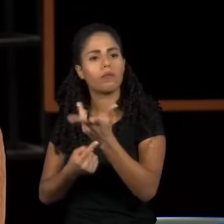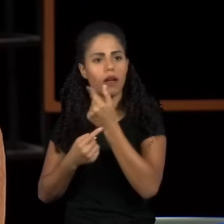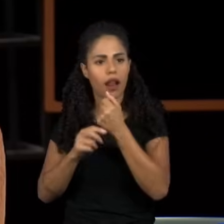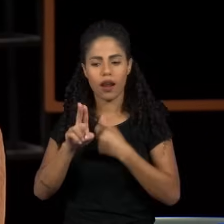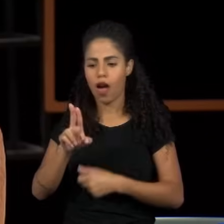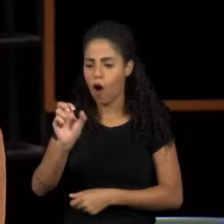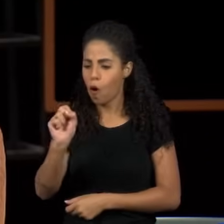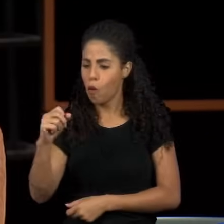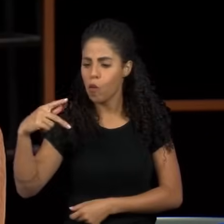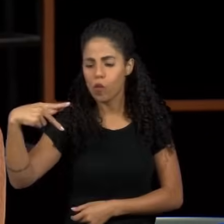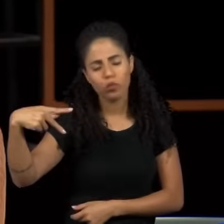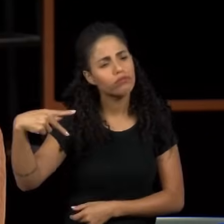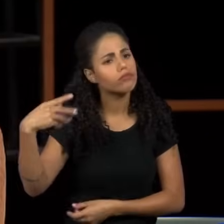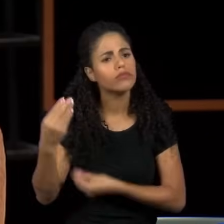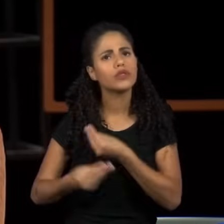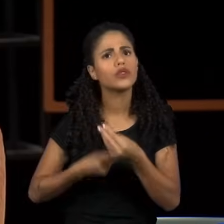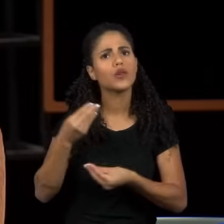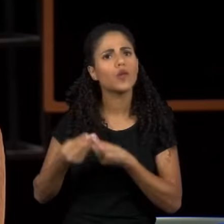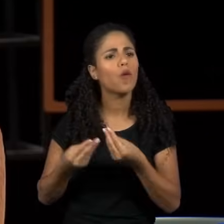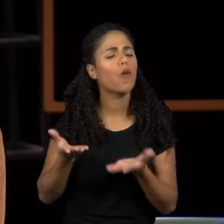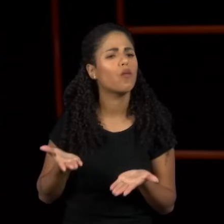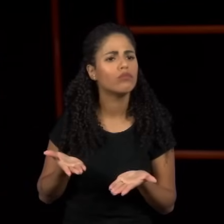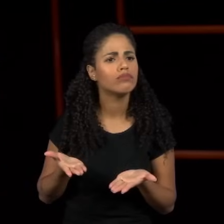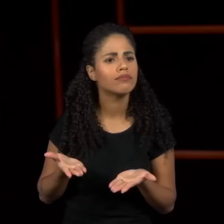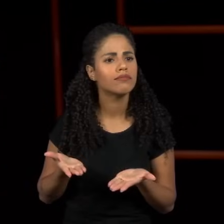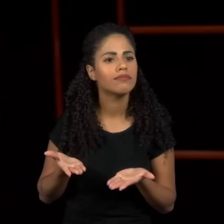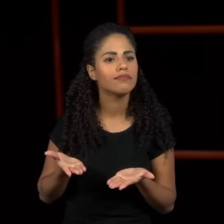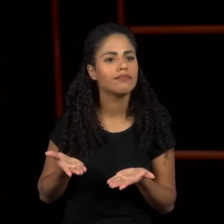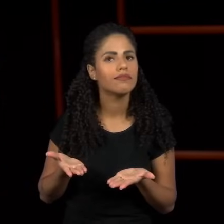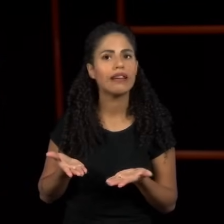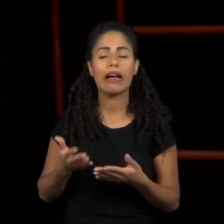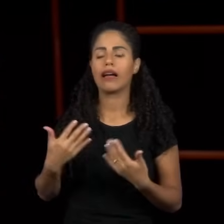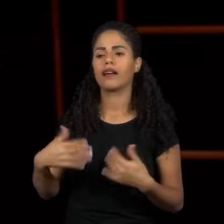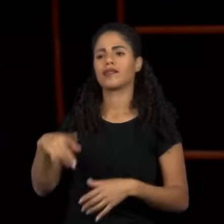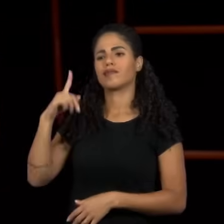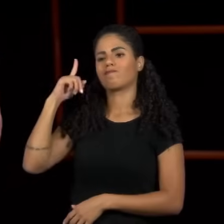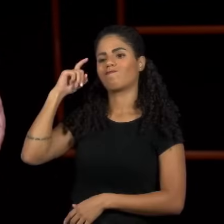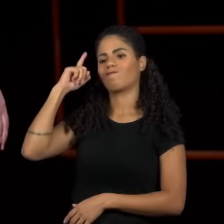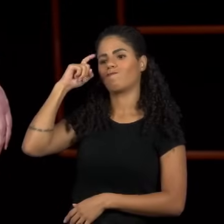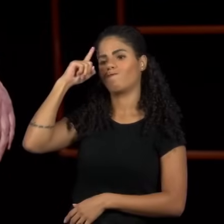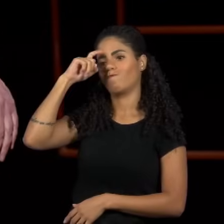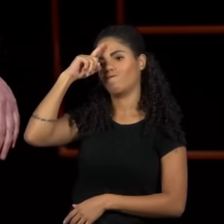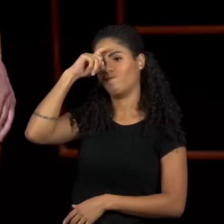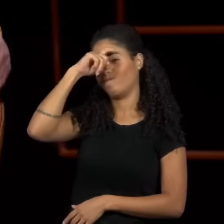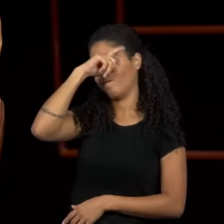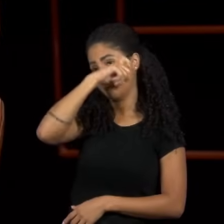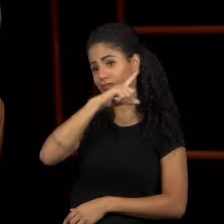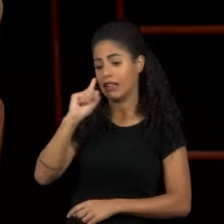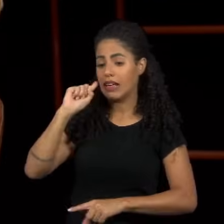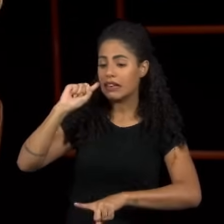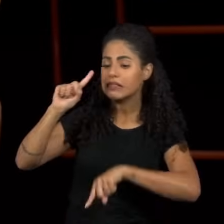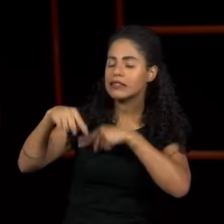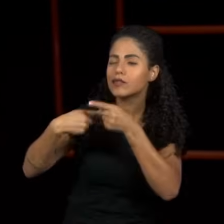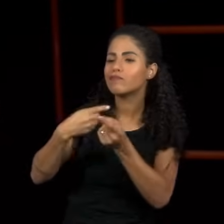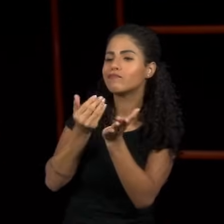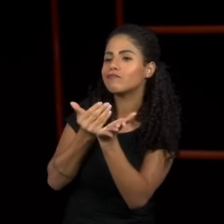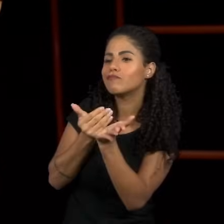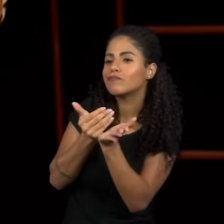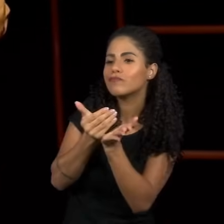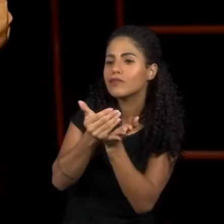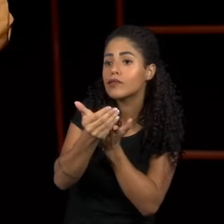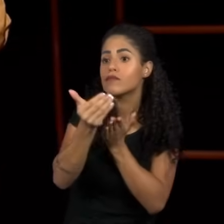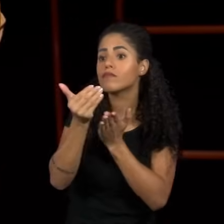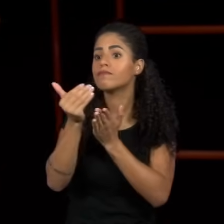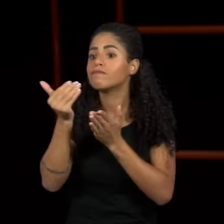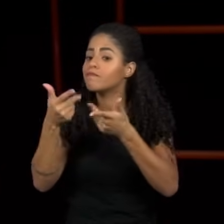e tal. Sim. E a família aí nessa escola? Ah... Era complicado. Só depois que começaram as